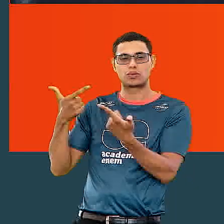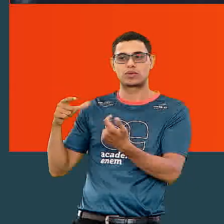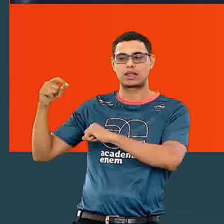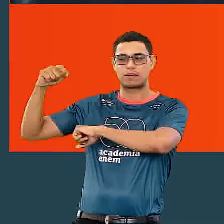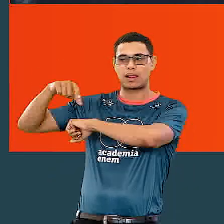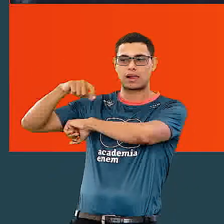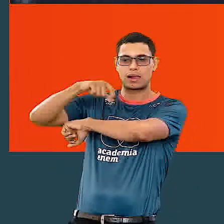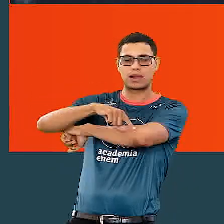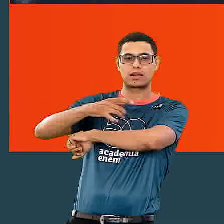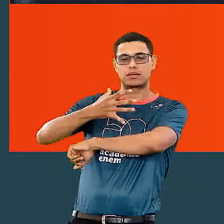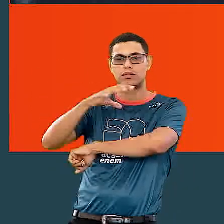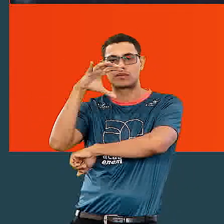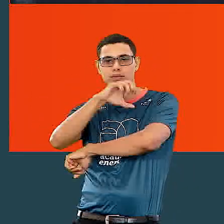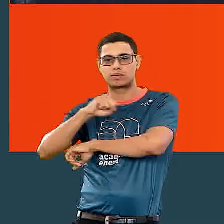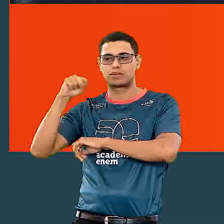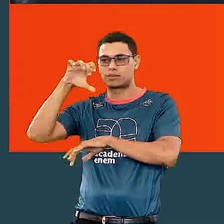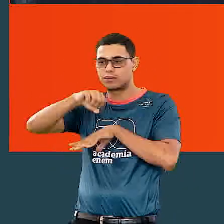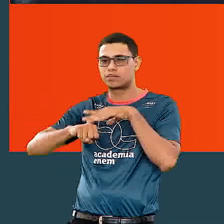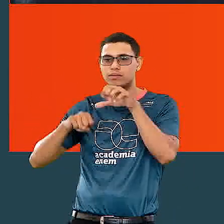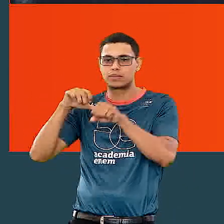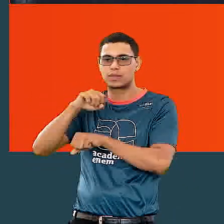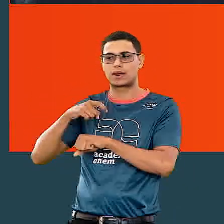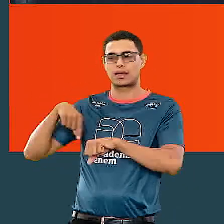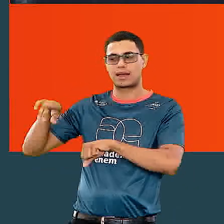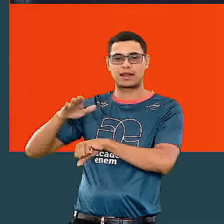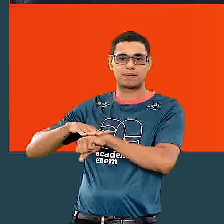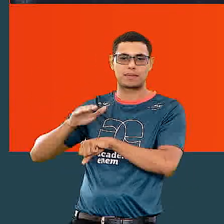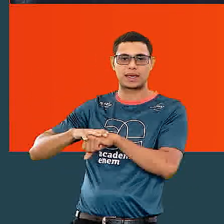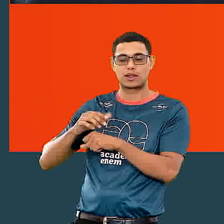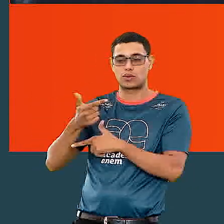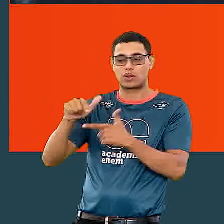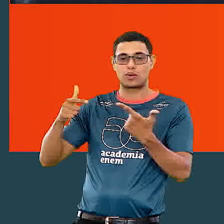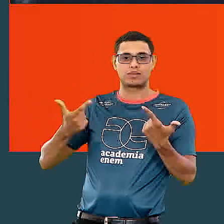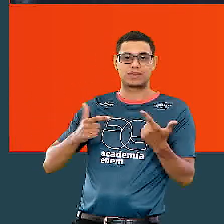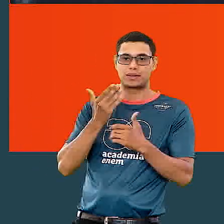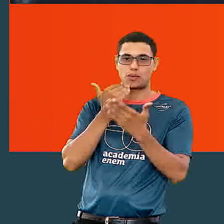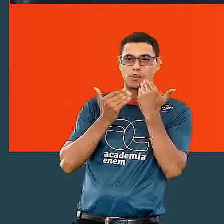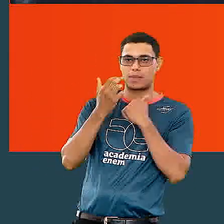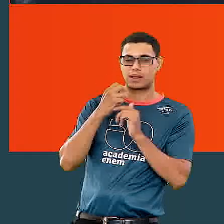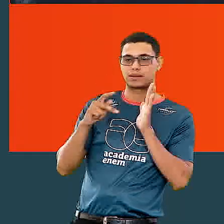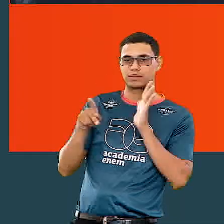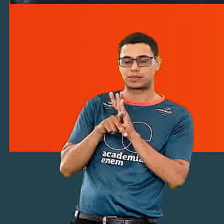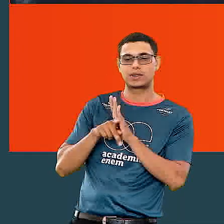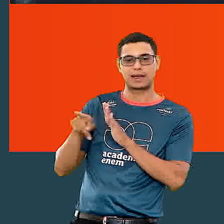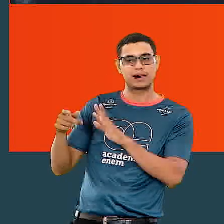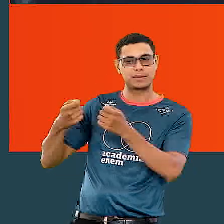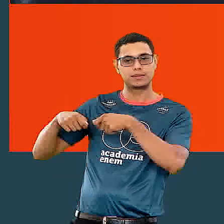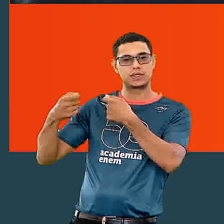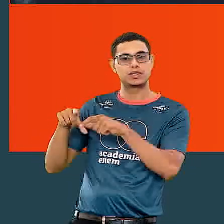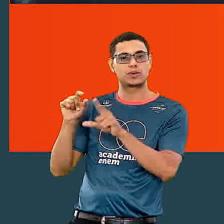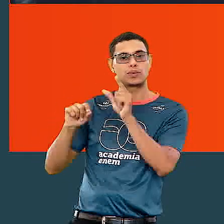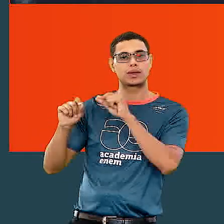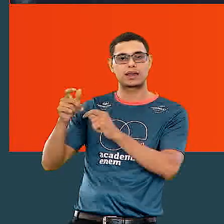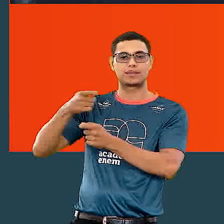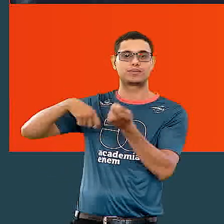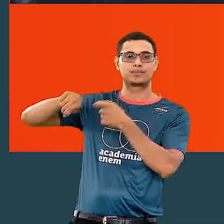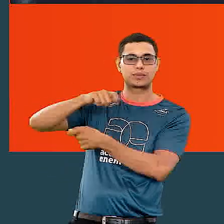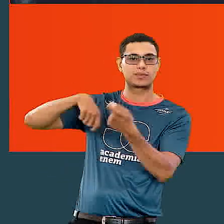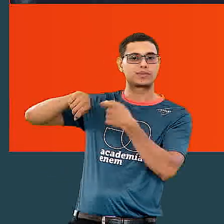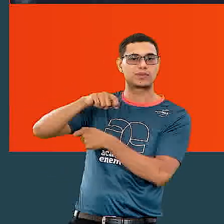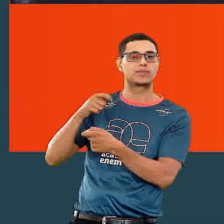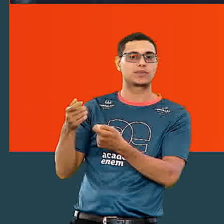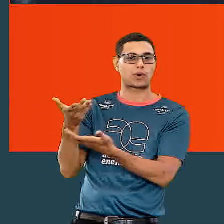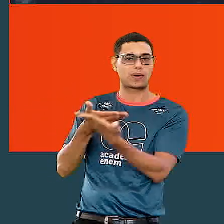colhe uvas. Ou seja, eles não produzem alimentos locais, eles vão sempre fazendo o comércio.